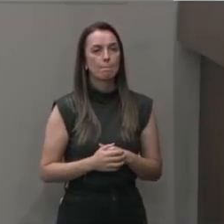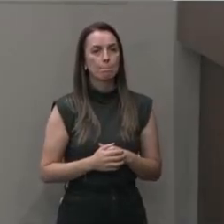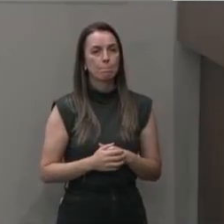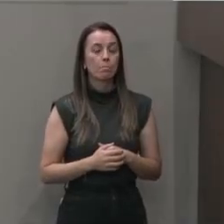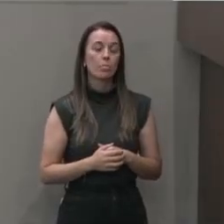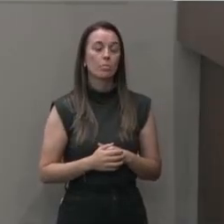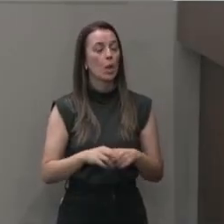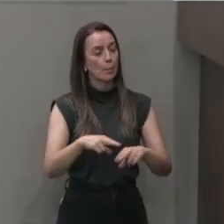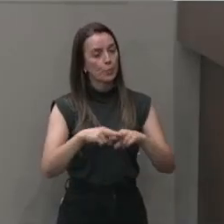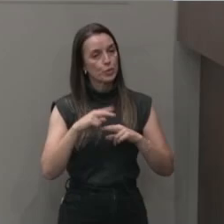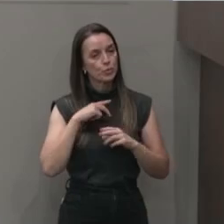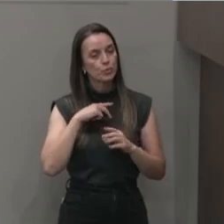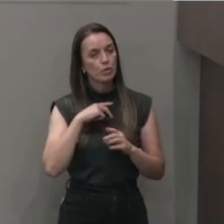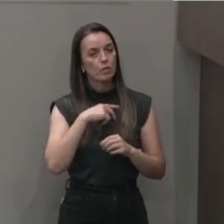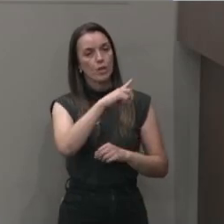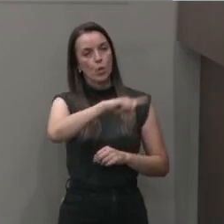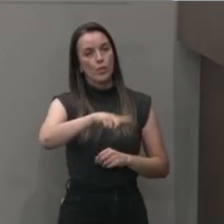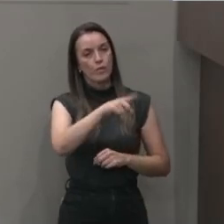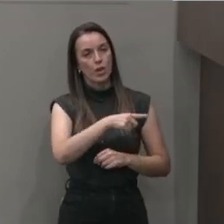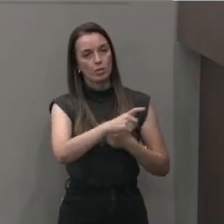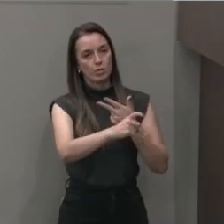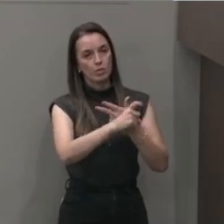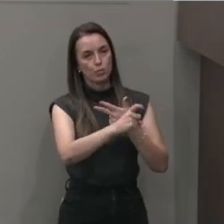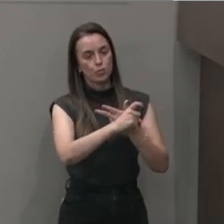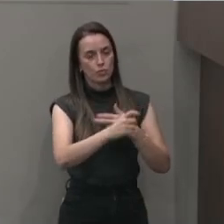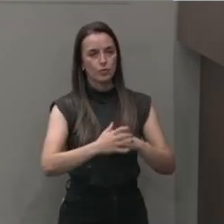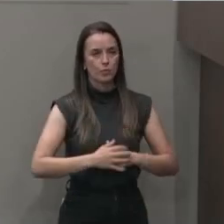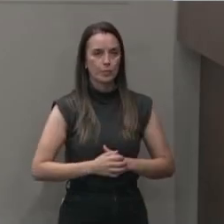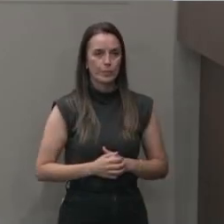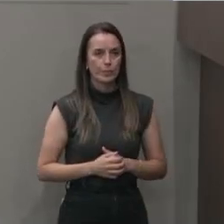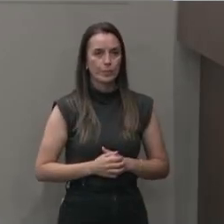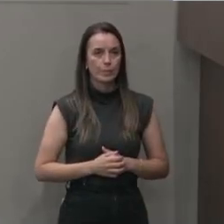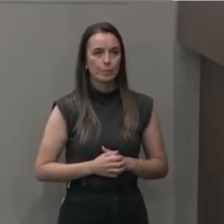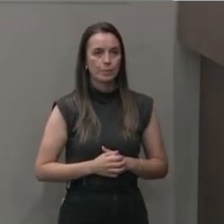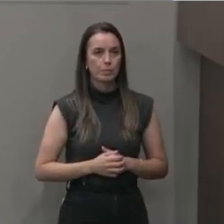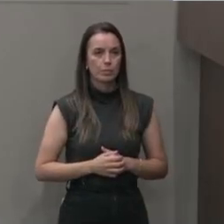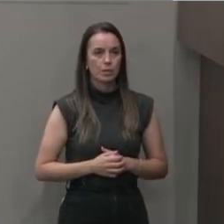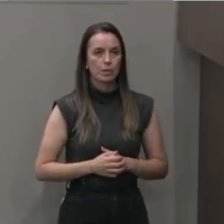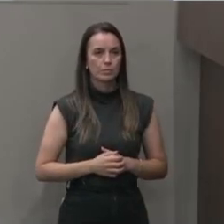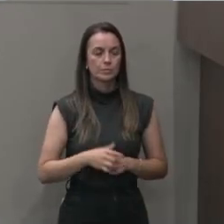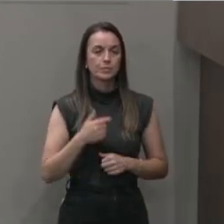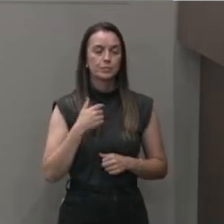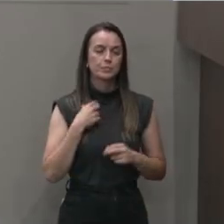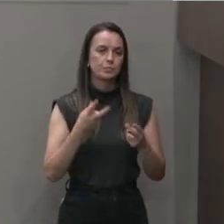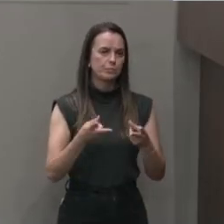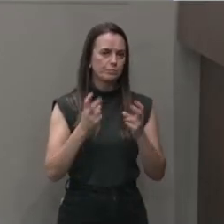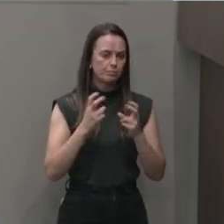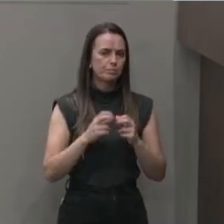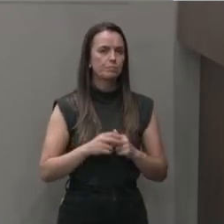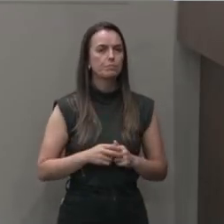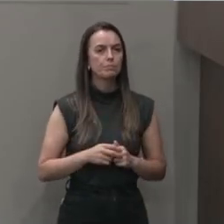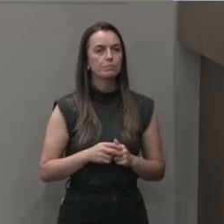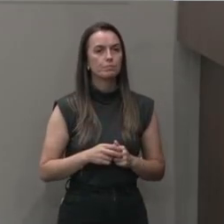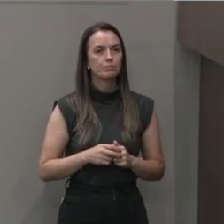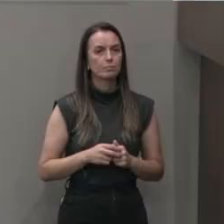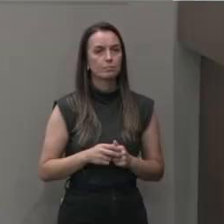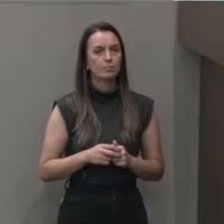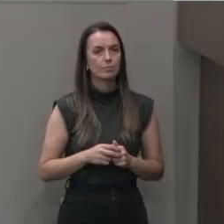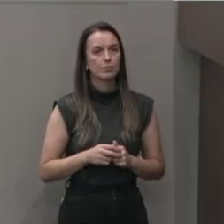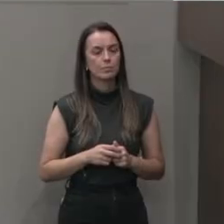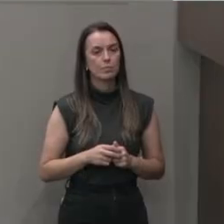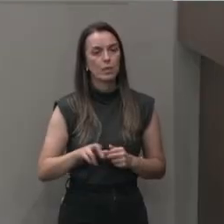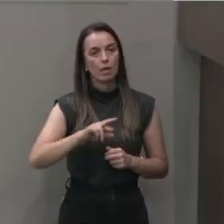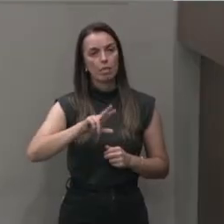veto do Executivo Municipal, né? Então, eu vejo que não é prerrogativa nossa, nós estamos tratando